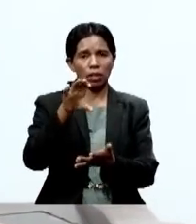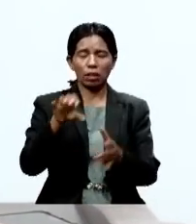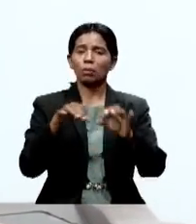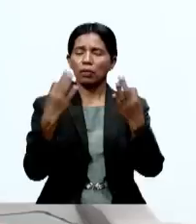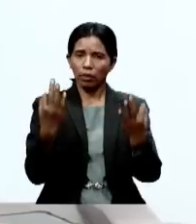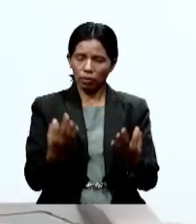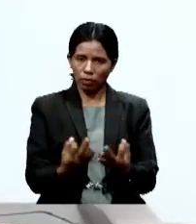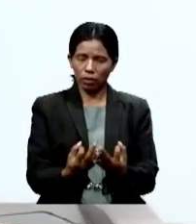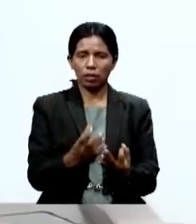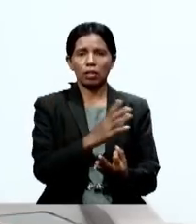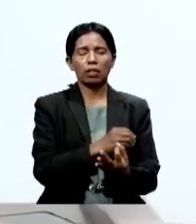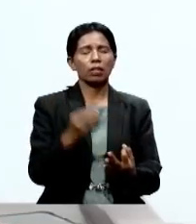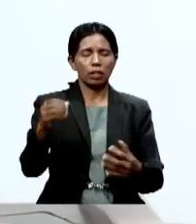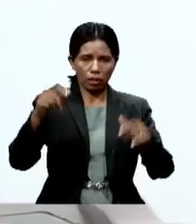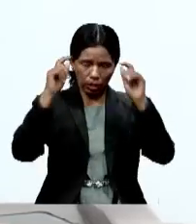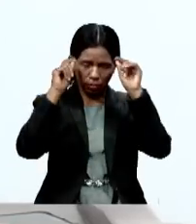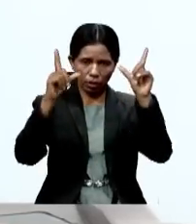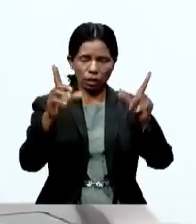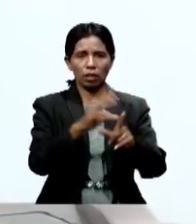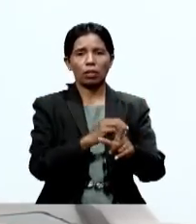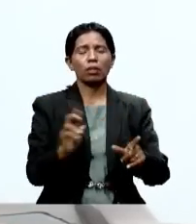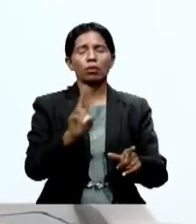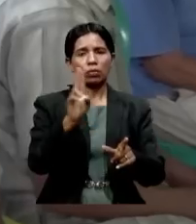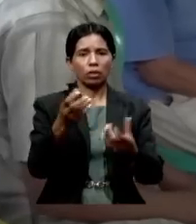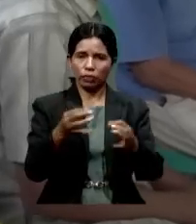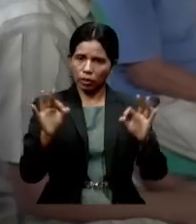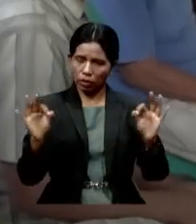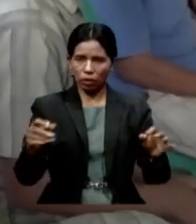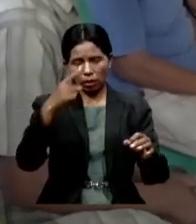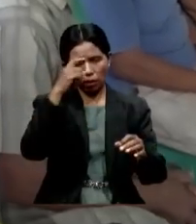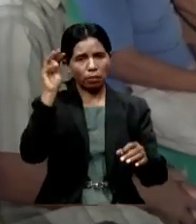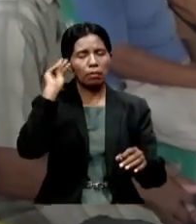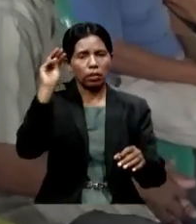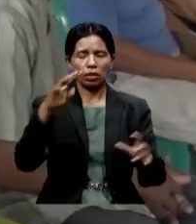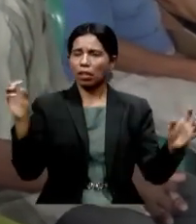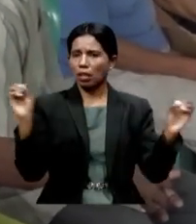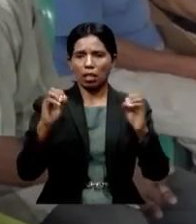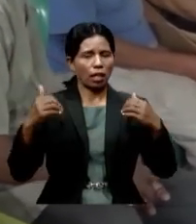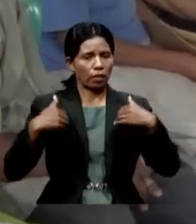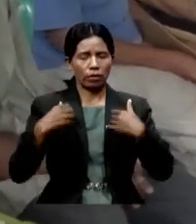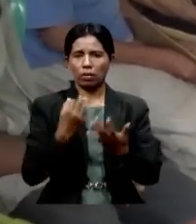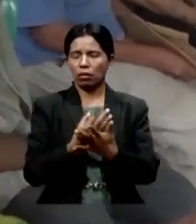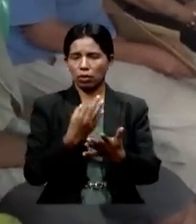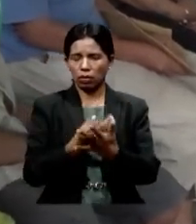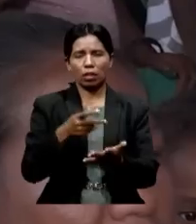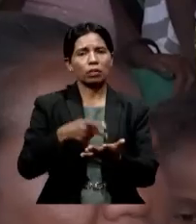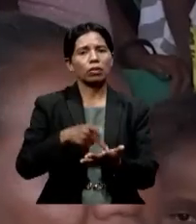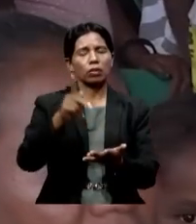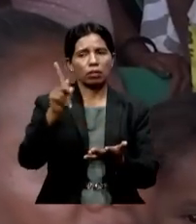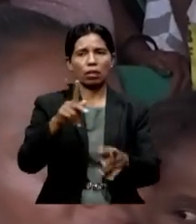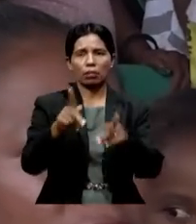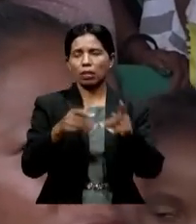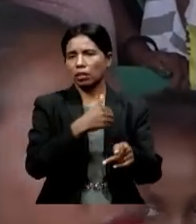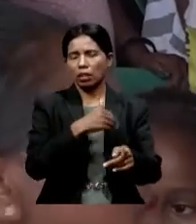atusruá, cada uma cain e a território nacional, executa roto ana, tambane Ministério la IHA ONU Orçamento, atuselo fale reclamante